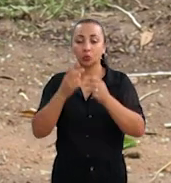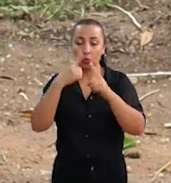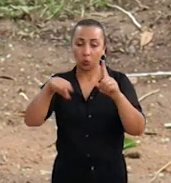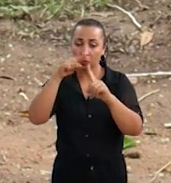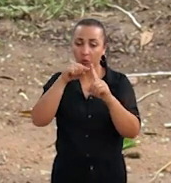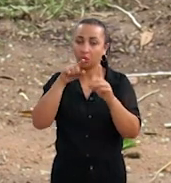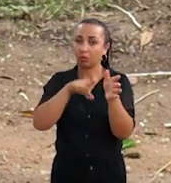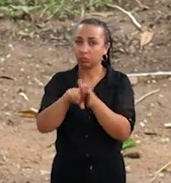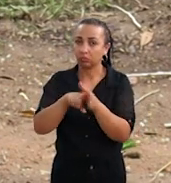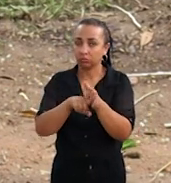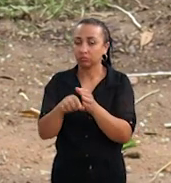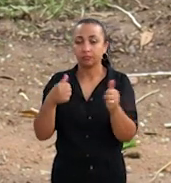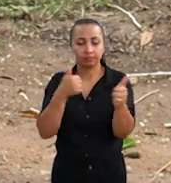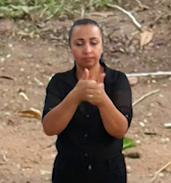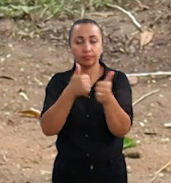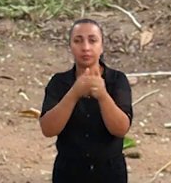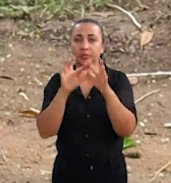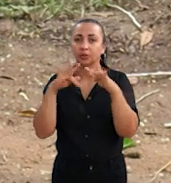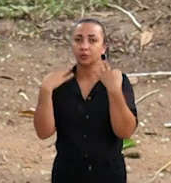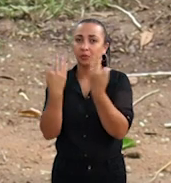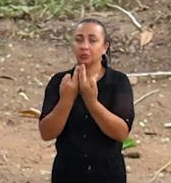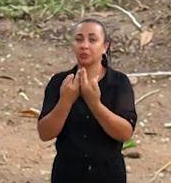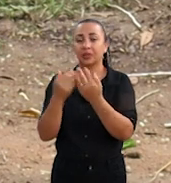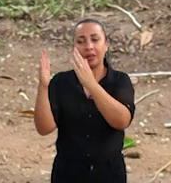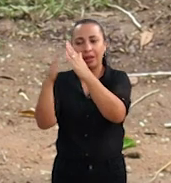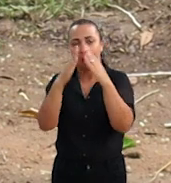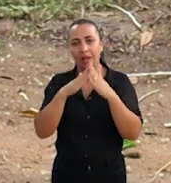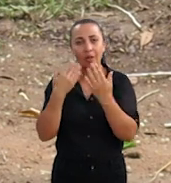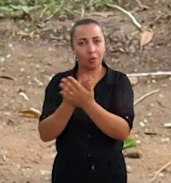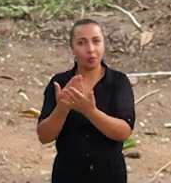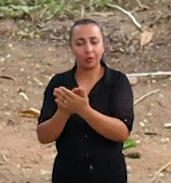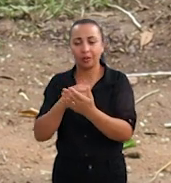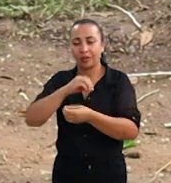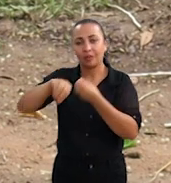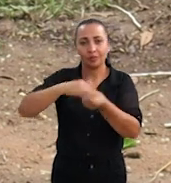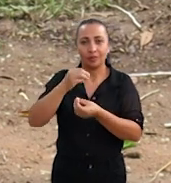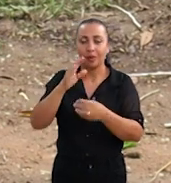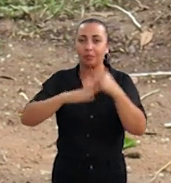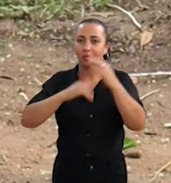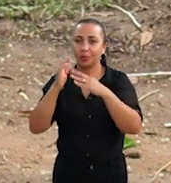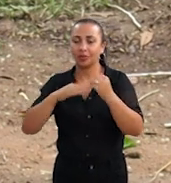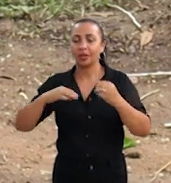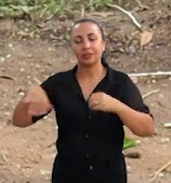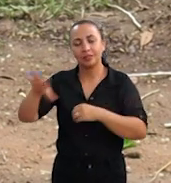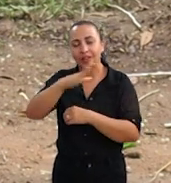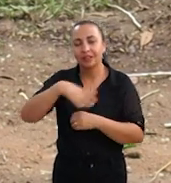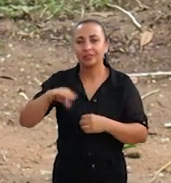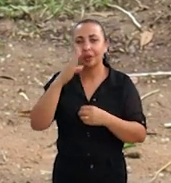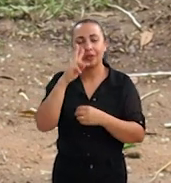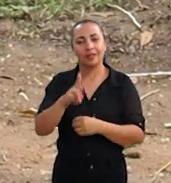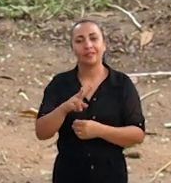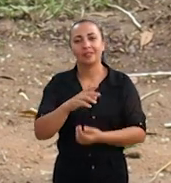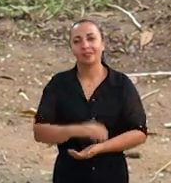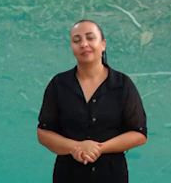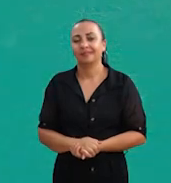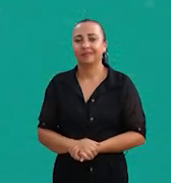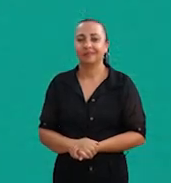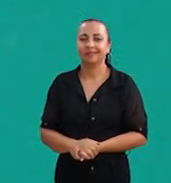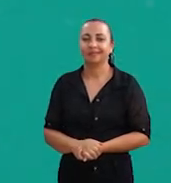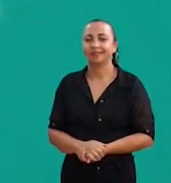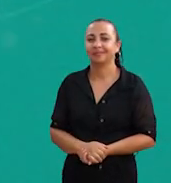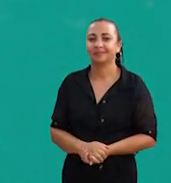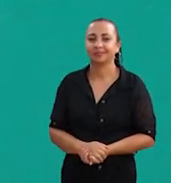O objetivo da pesquisa é aproximar a família e a escola, além de envolver profissionais de diversas áreas. Vamos conferir.